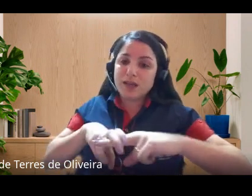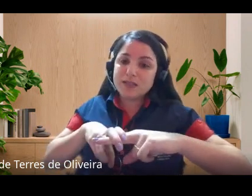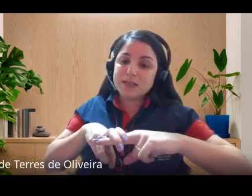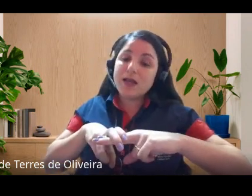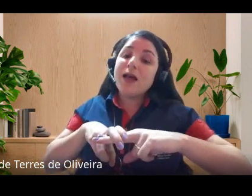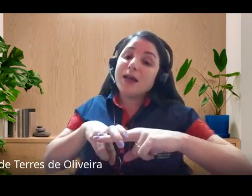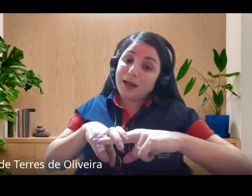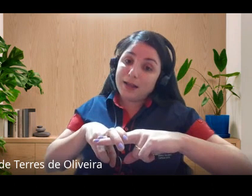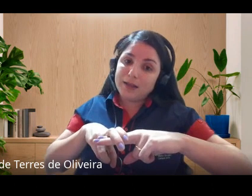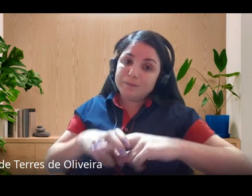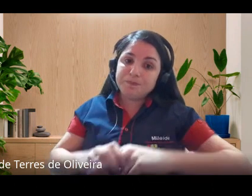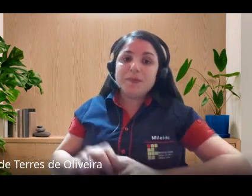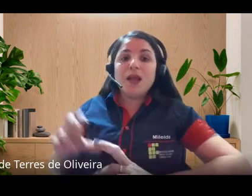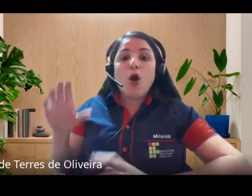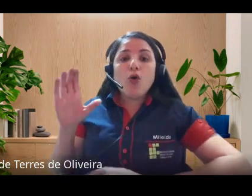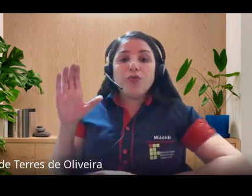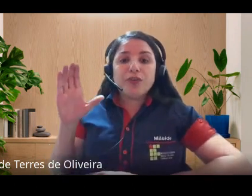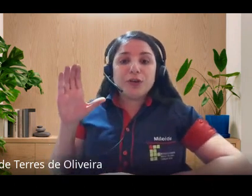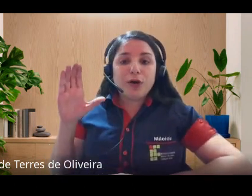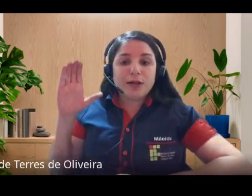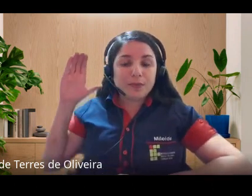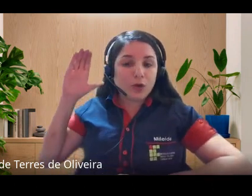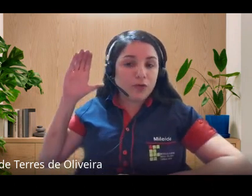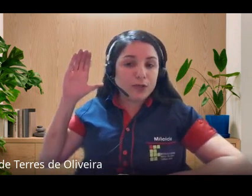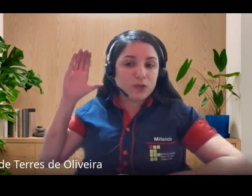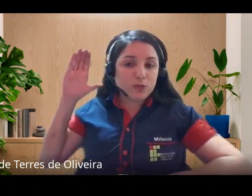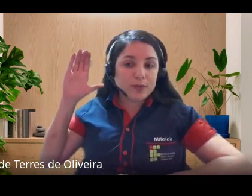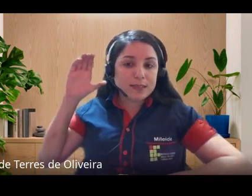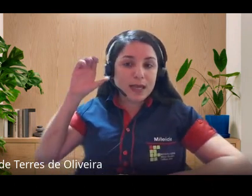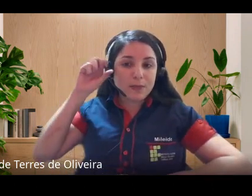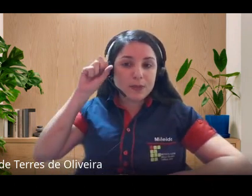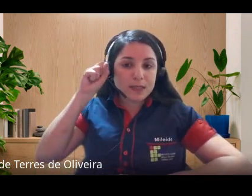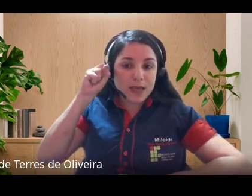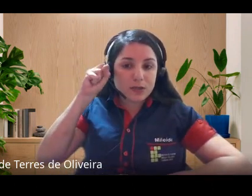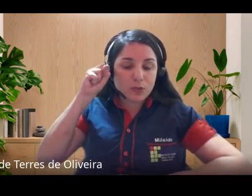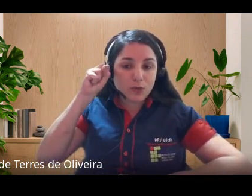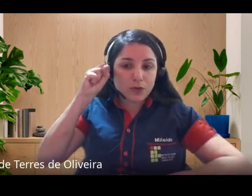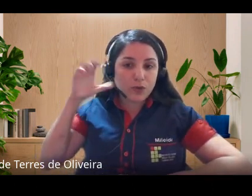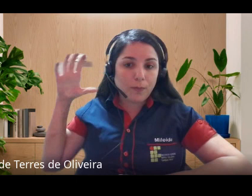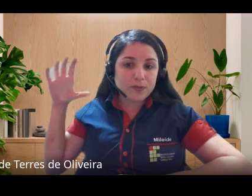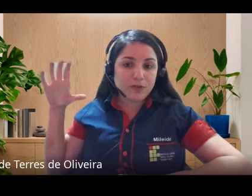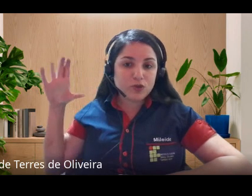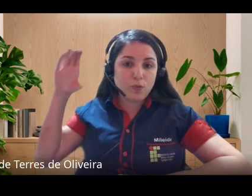2 vezes, cadeira. Ouvir, olha, configuração de mão em C e depois em S no meu ouvido, ó. Se eu faço uma